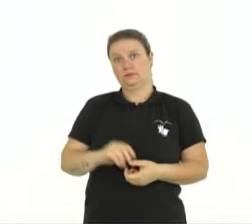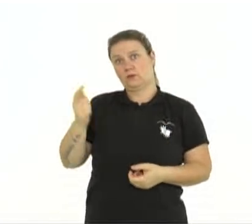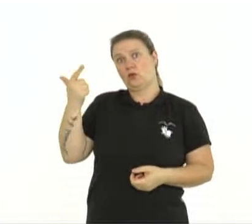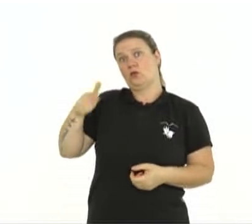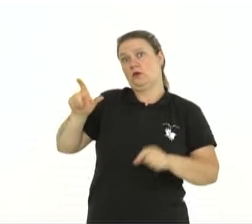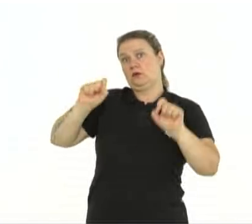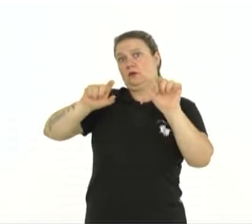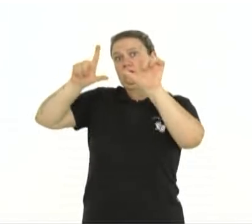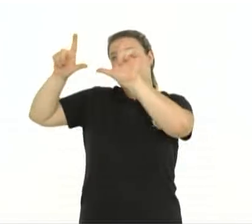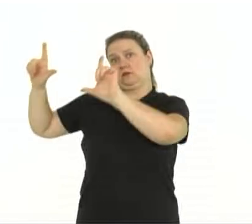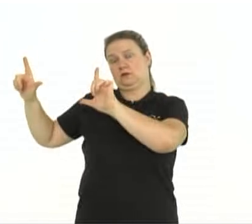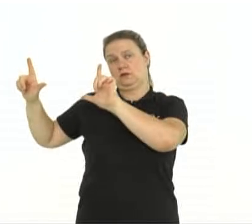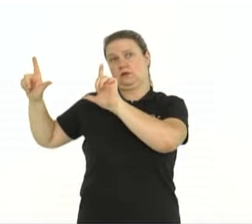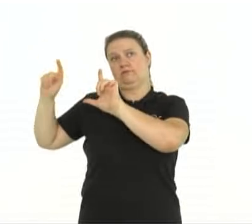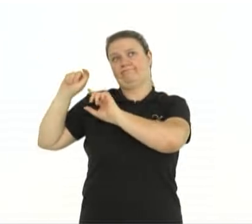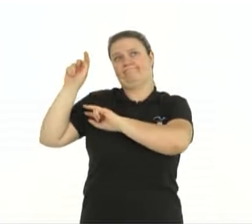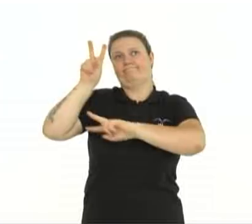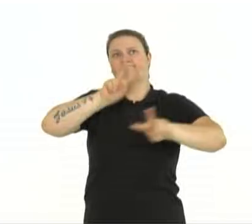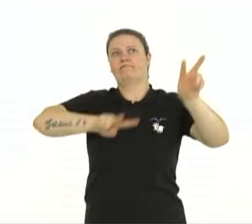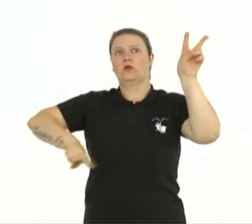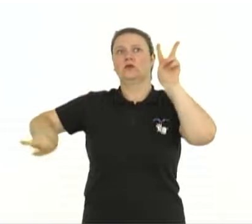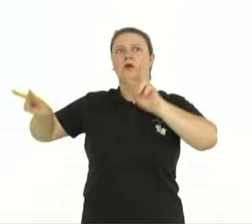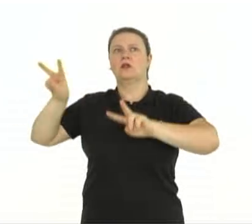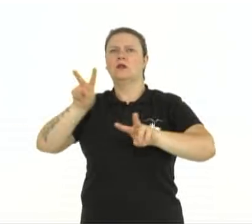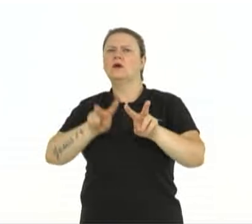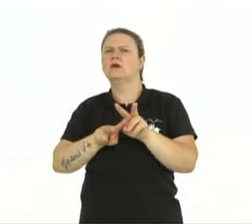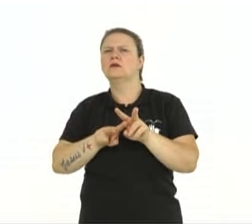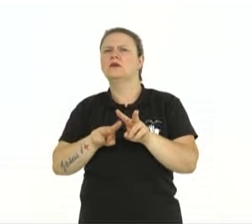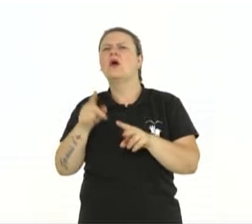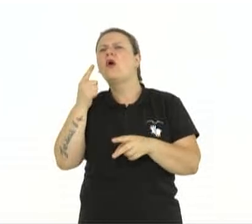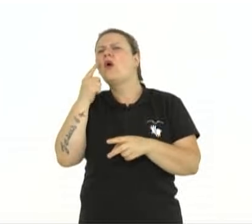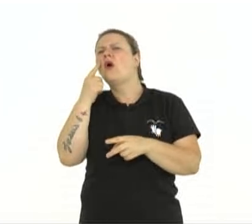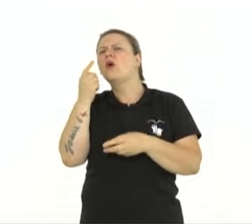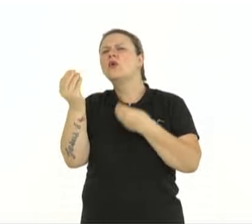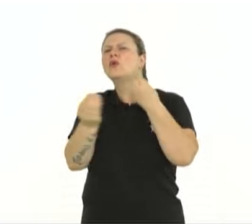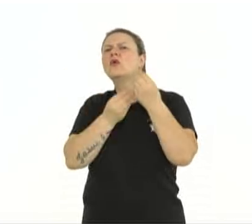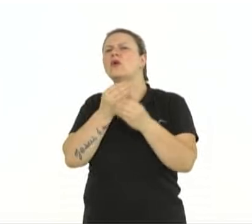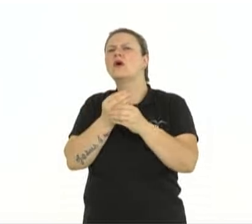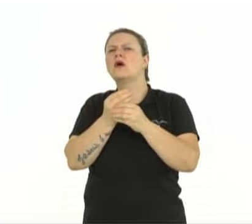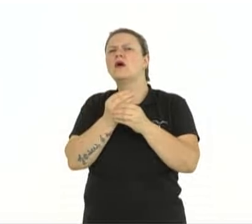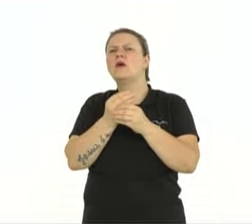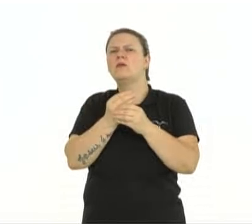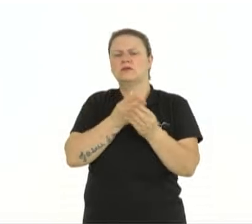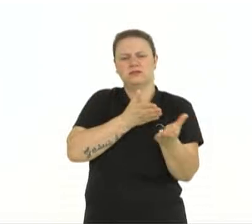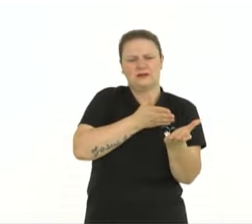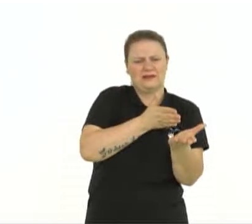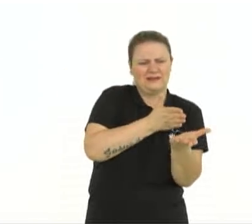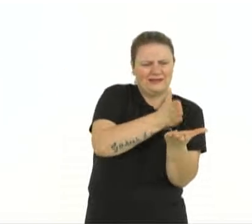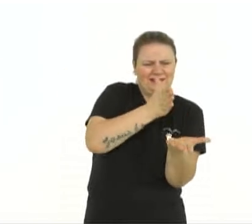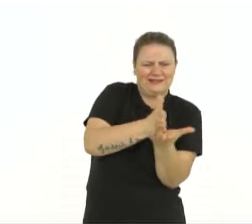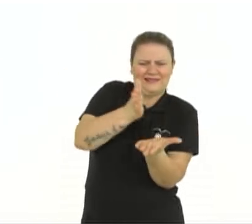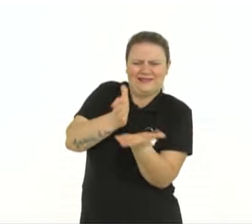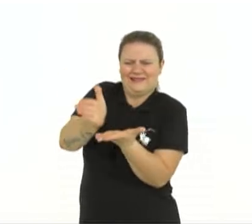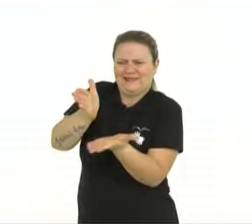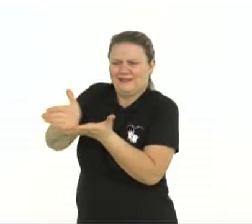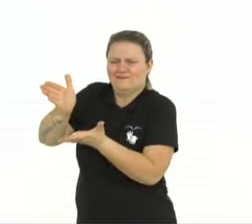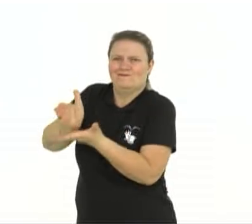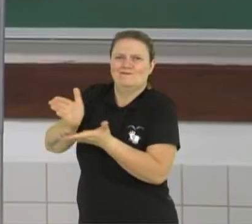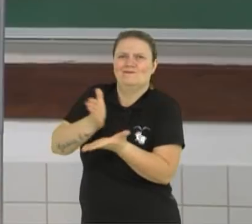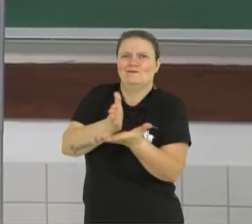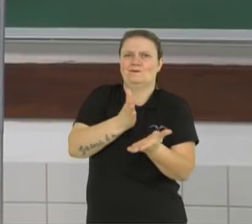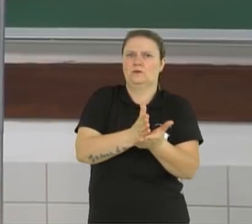né, visualmente, dá para ver bem, ó, como fica lá, ficam as falhas na vegetação. Isso afeta muito o